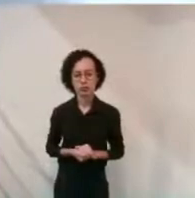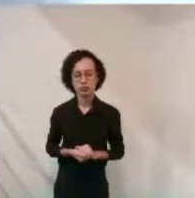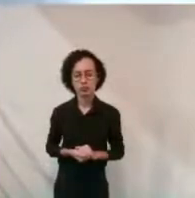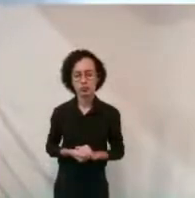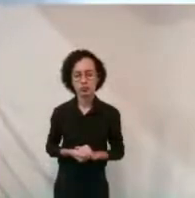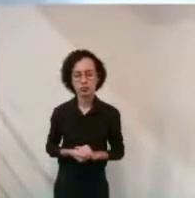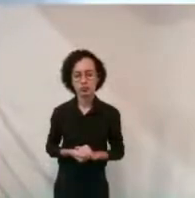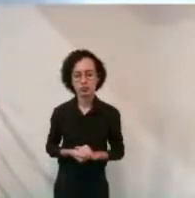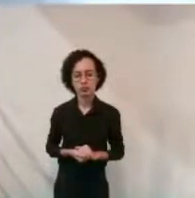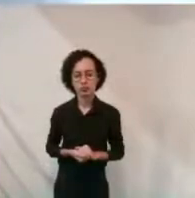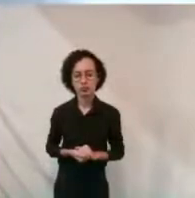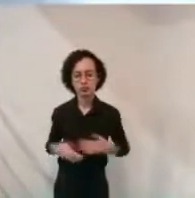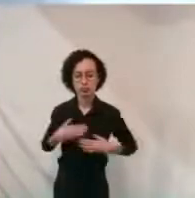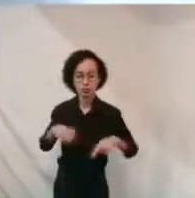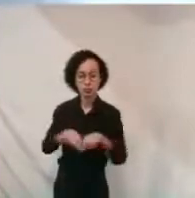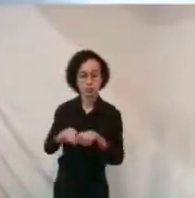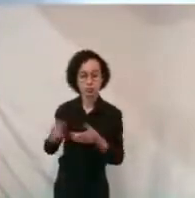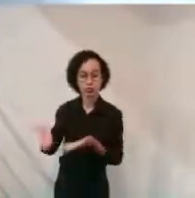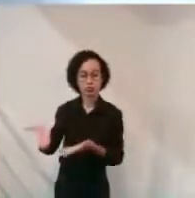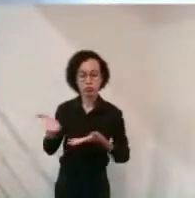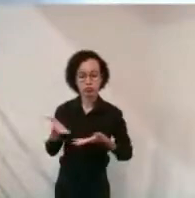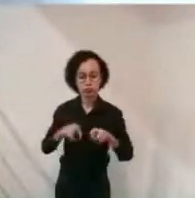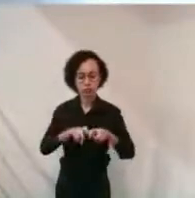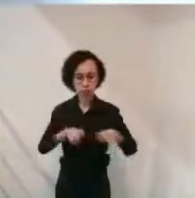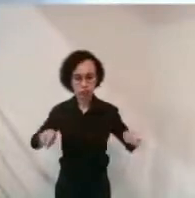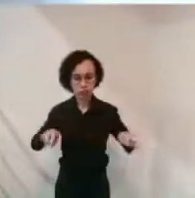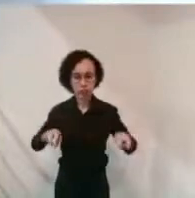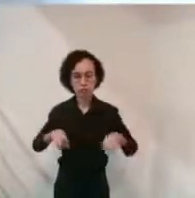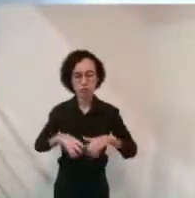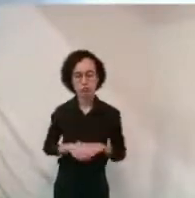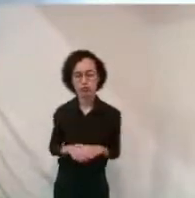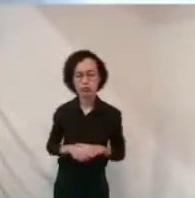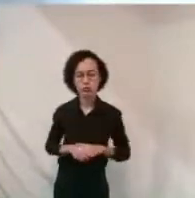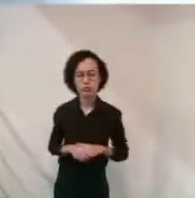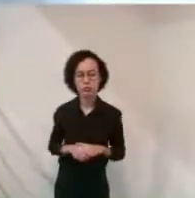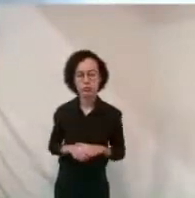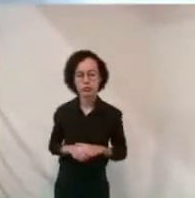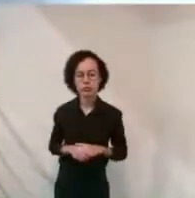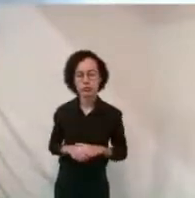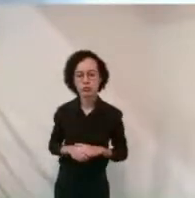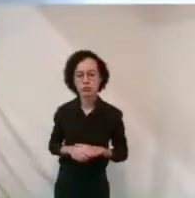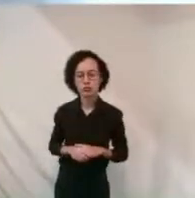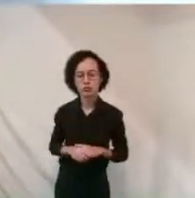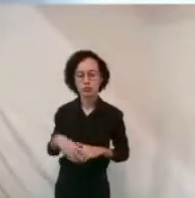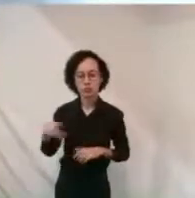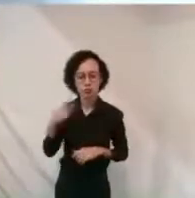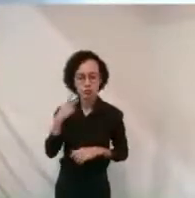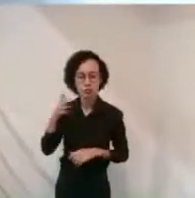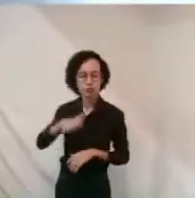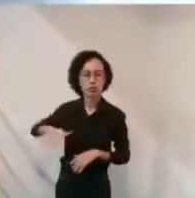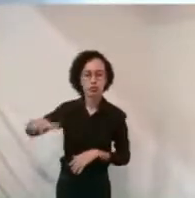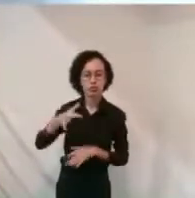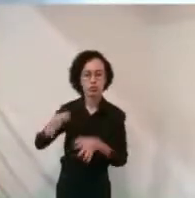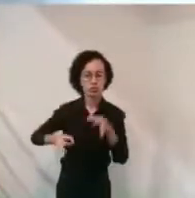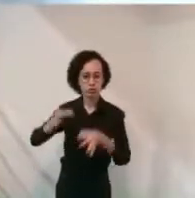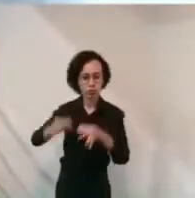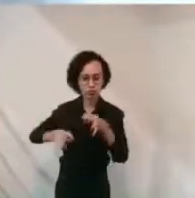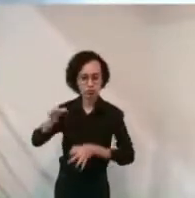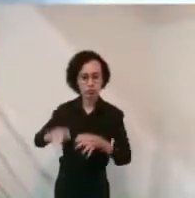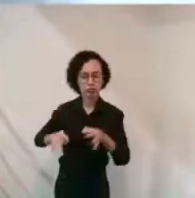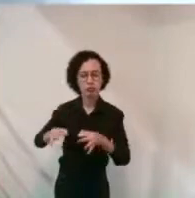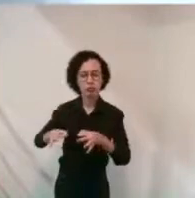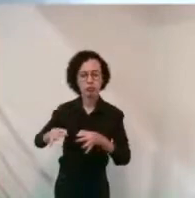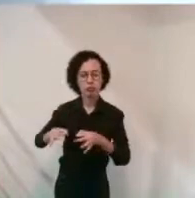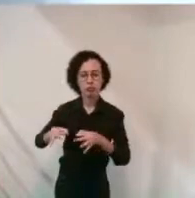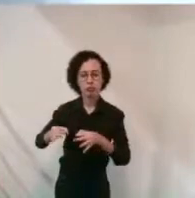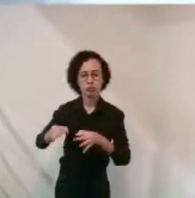Gostaríamos também de chamar para compor a mesa a excelentíssima senhora Procuradora-Geral de Justiça do